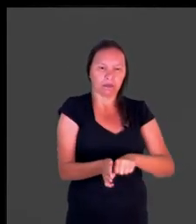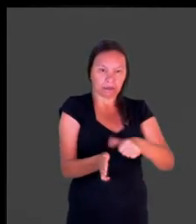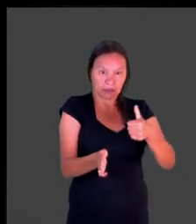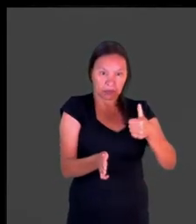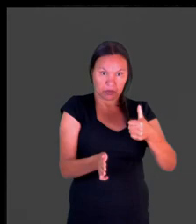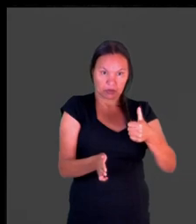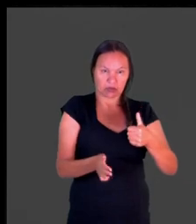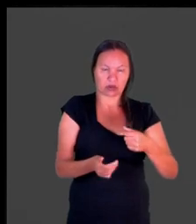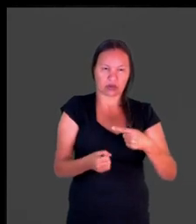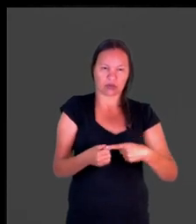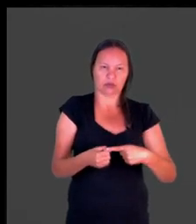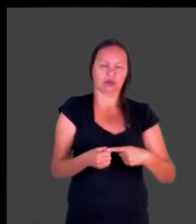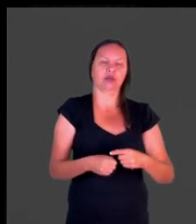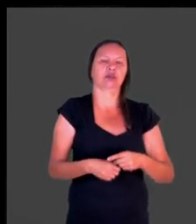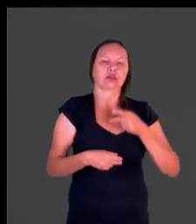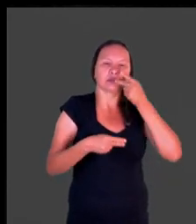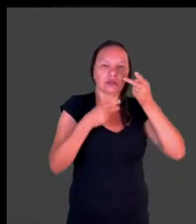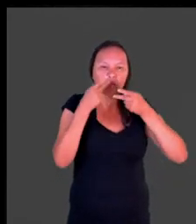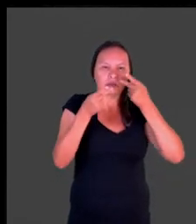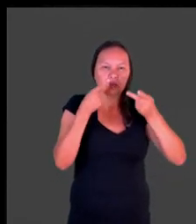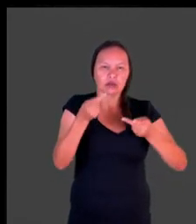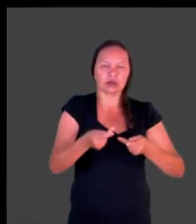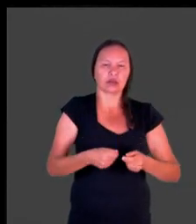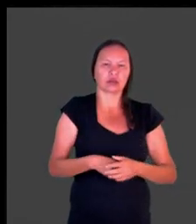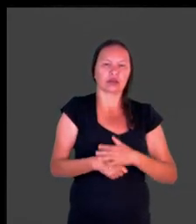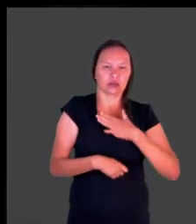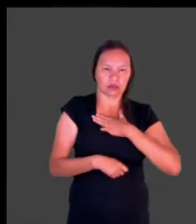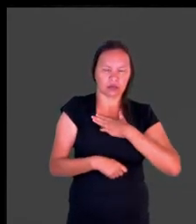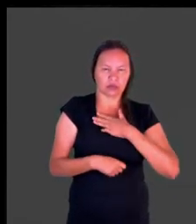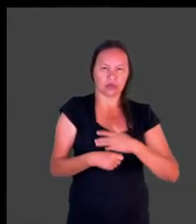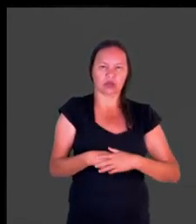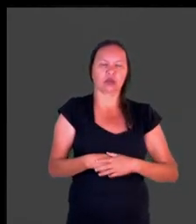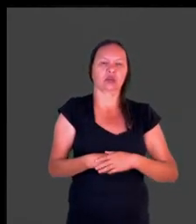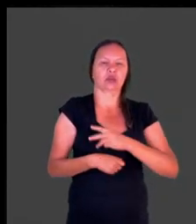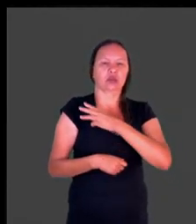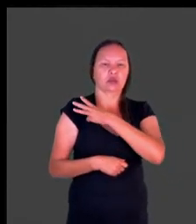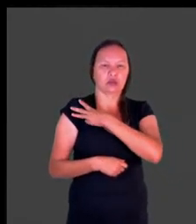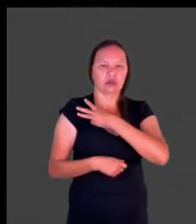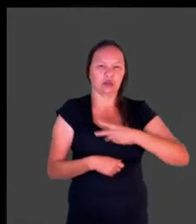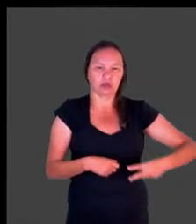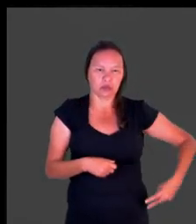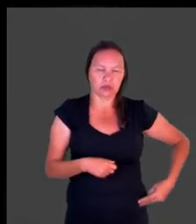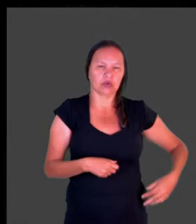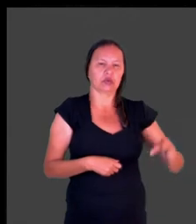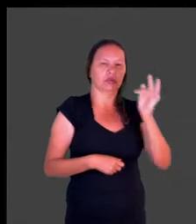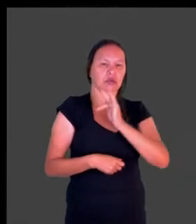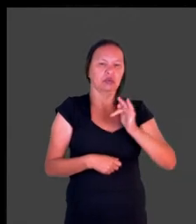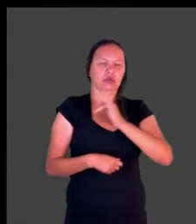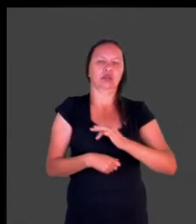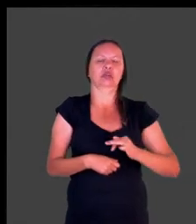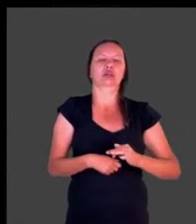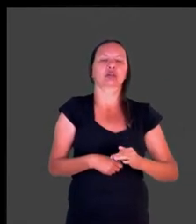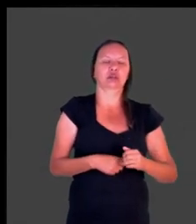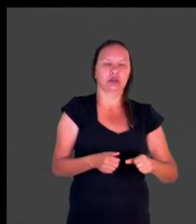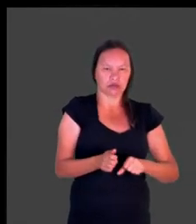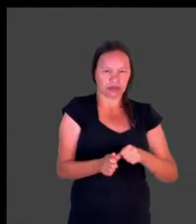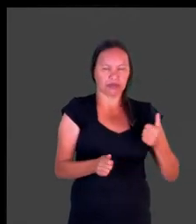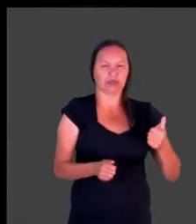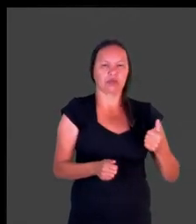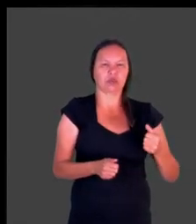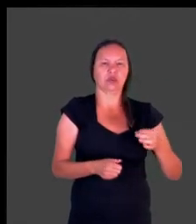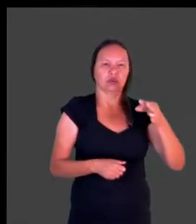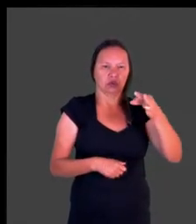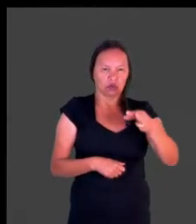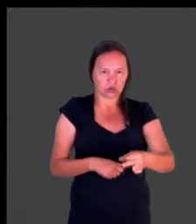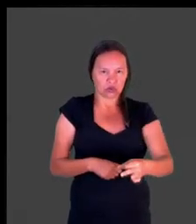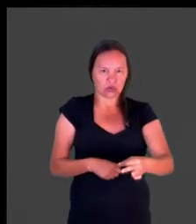eh eu vou falar acho que por mim mas também acho que um pouco pelo Ministério Público Federal a gente sempre prioriza a atuação extrajudicial